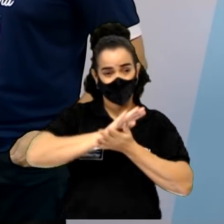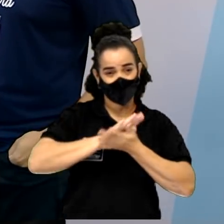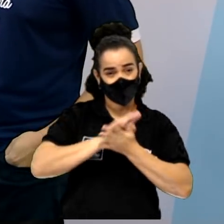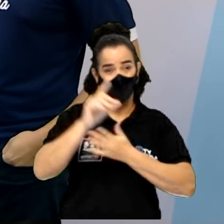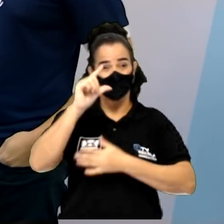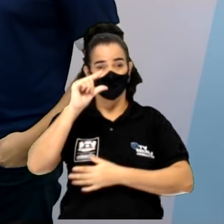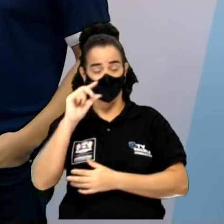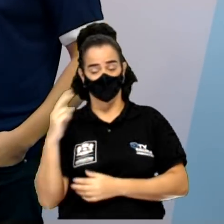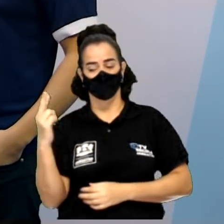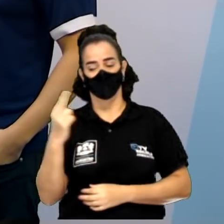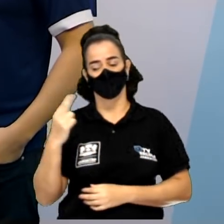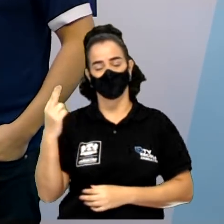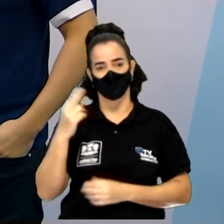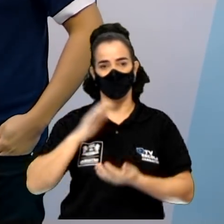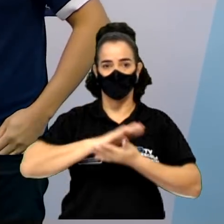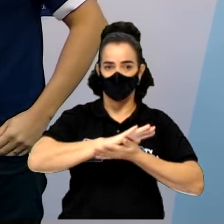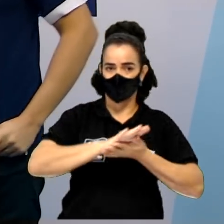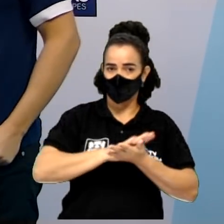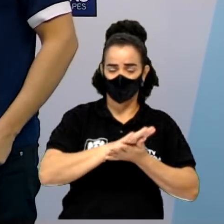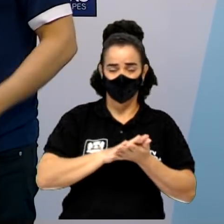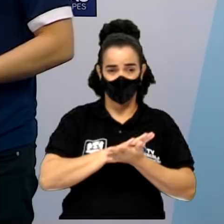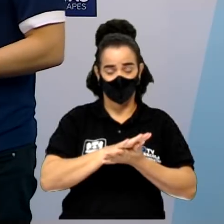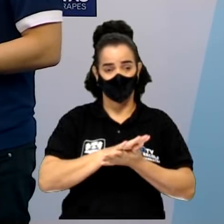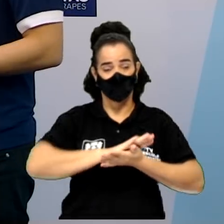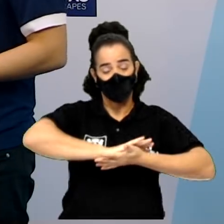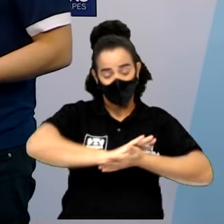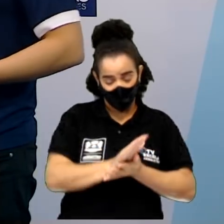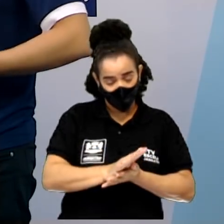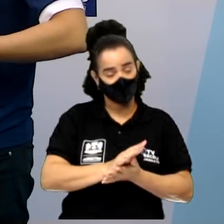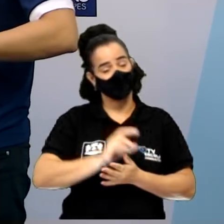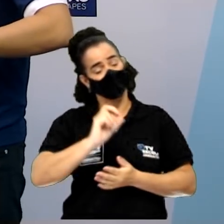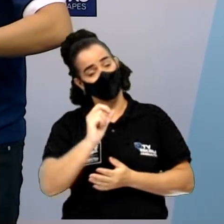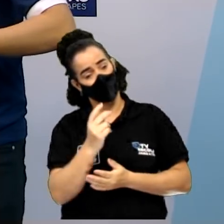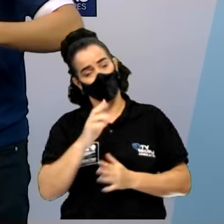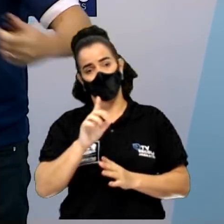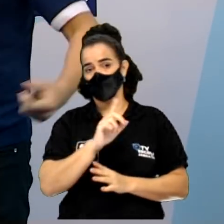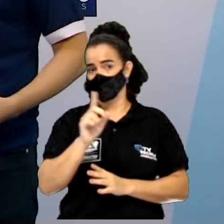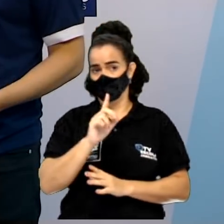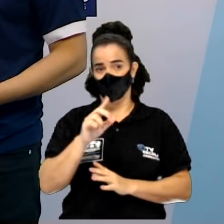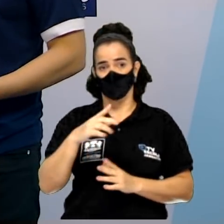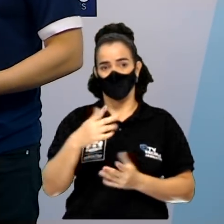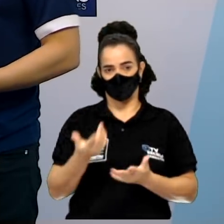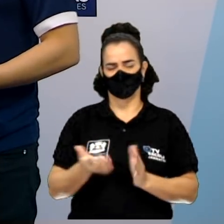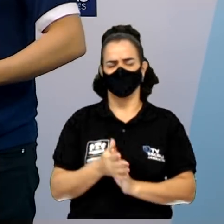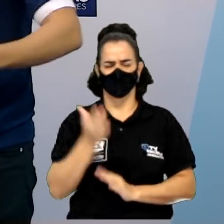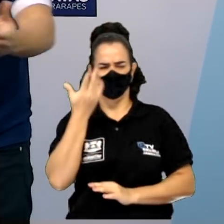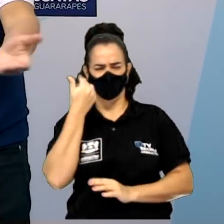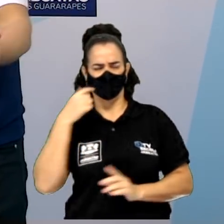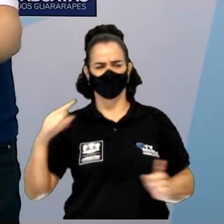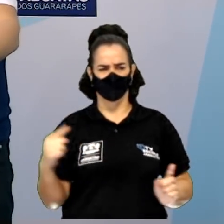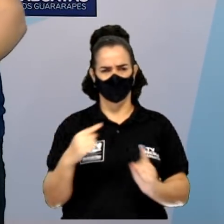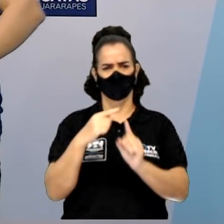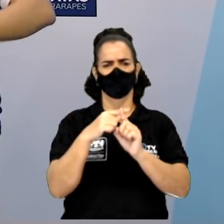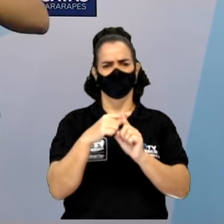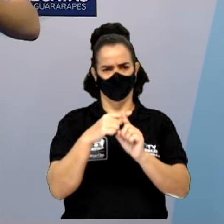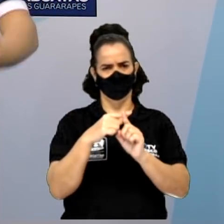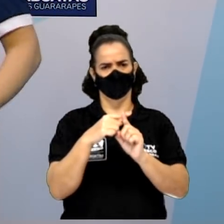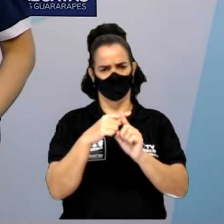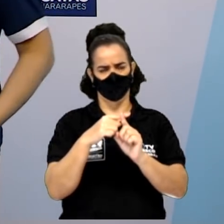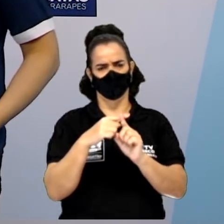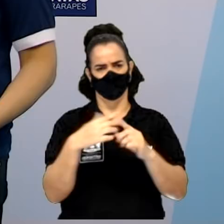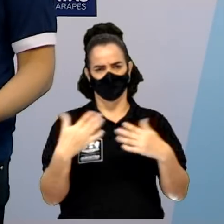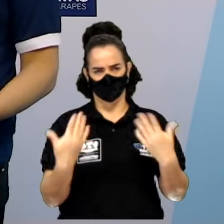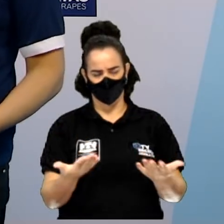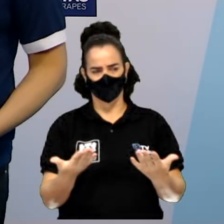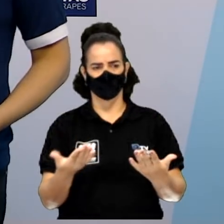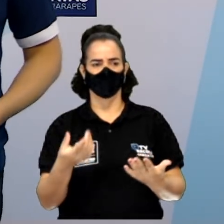do valor do preconceito ou nenhuma das anteriores. Pessoal, a gente já viu que é uma conjunção aditiva, Por ser conjunção aditiva, dá a ideia de soma,